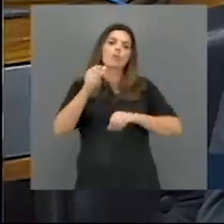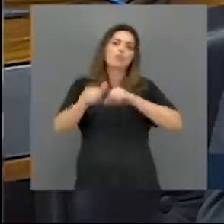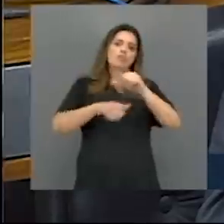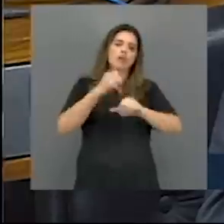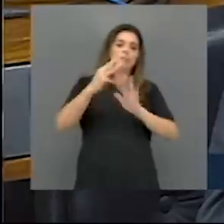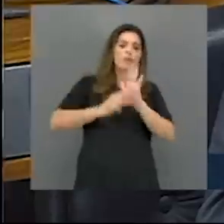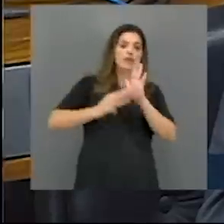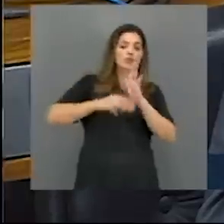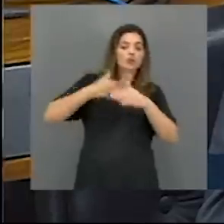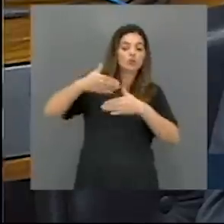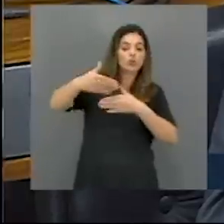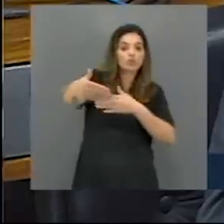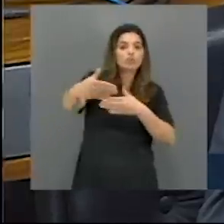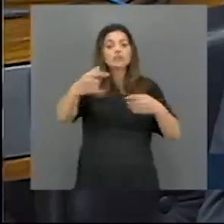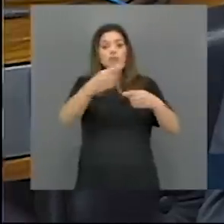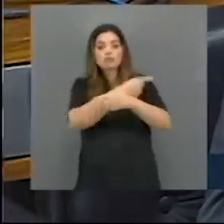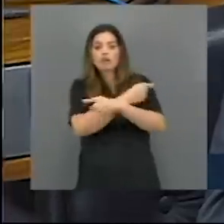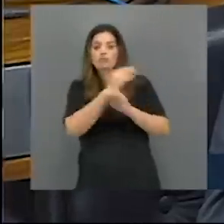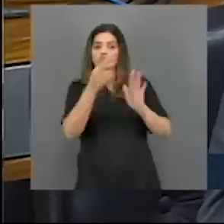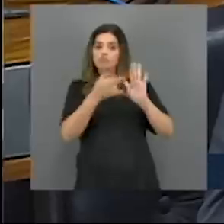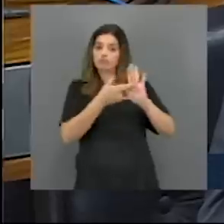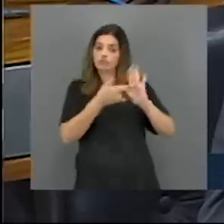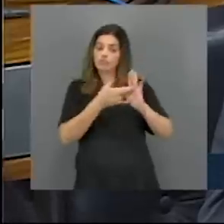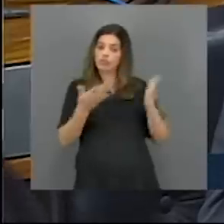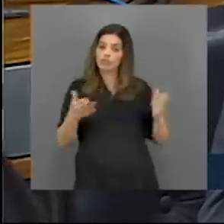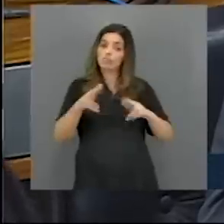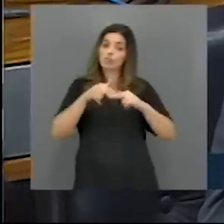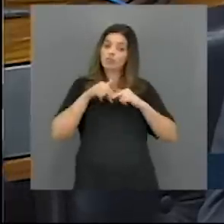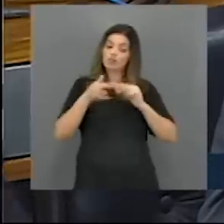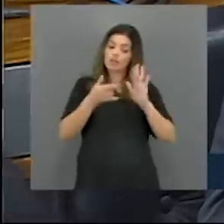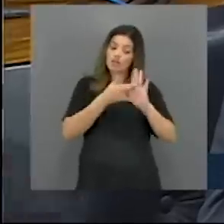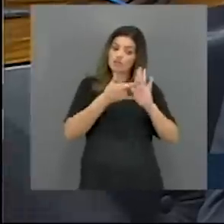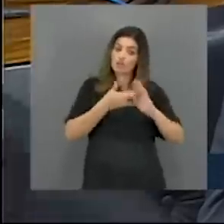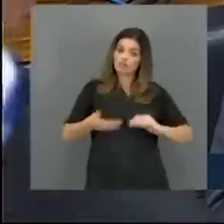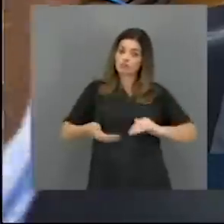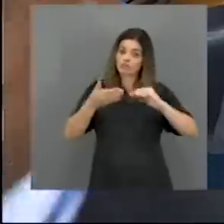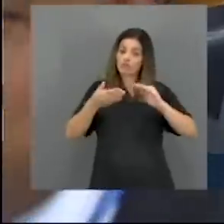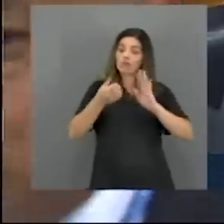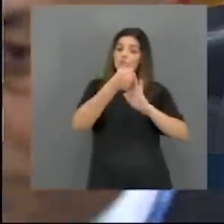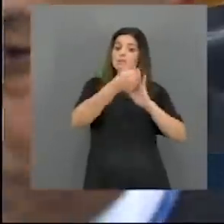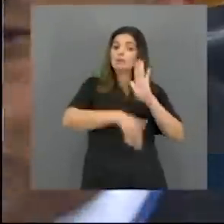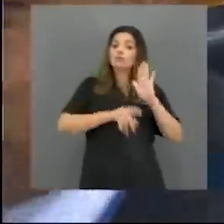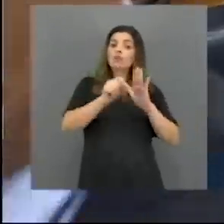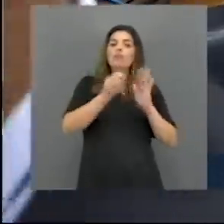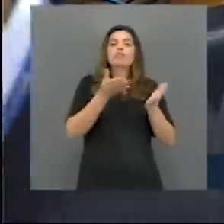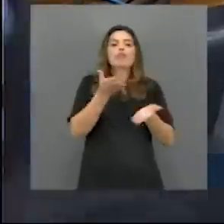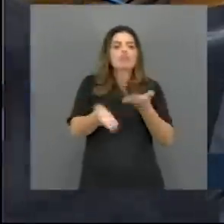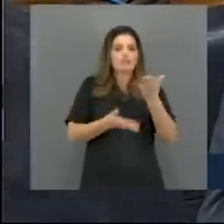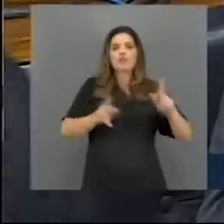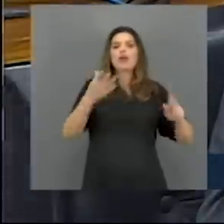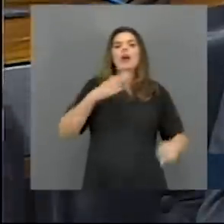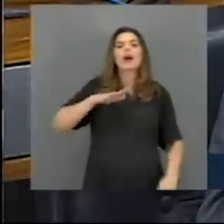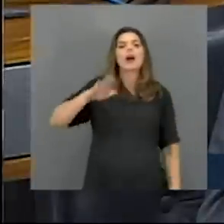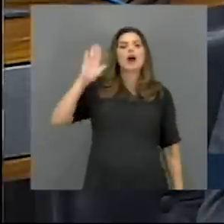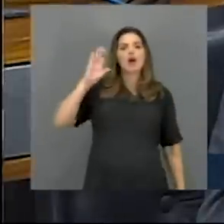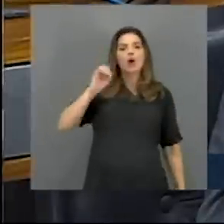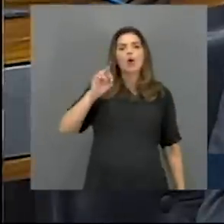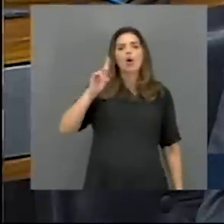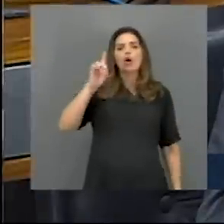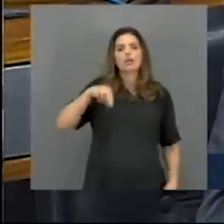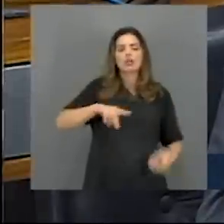que não estão sendo conduzidos de acordo com o regimento. Nesse sentido, os regimentos das casas estabelecem um tratamento diferenciado para as questões de ordem. Os